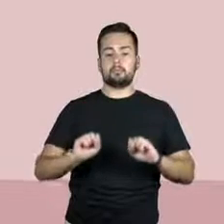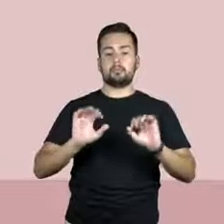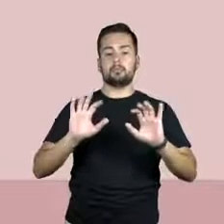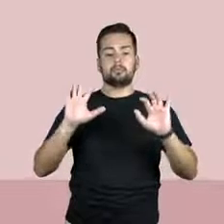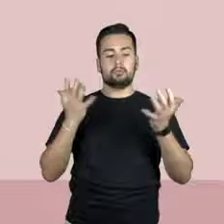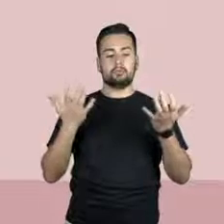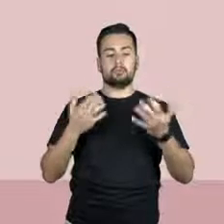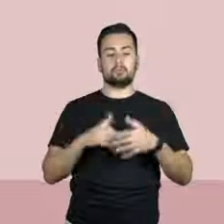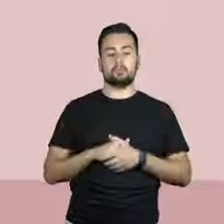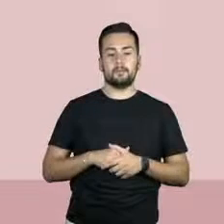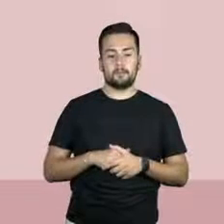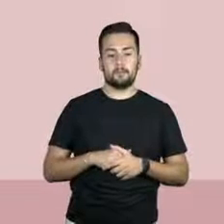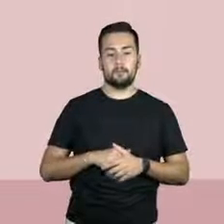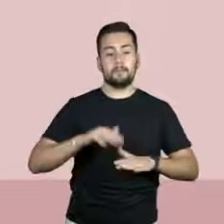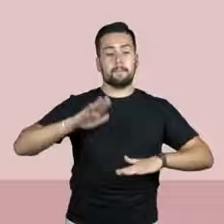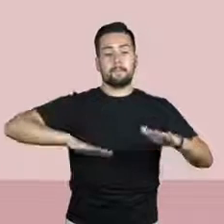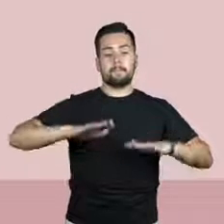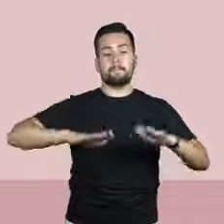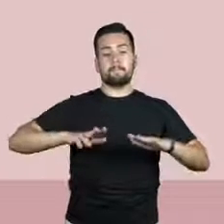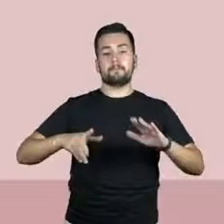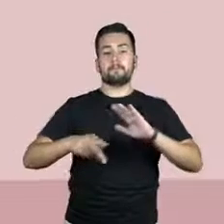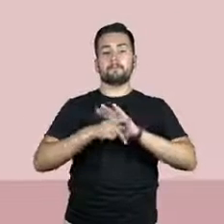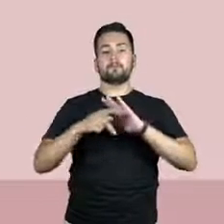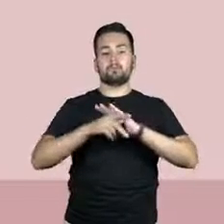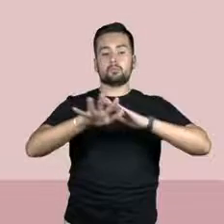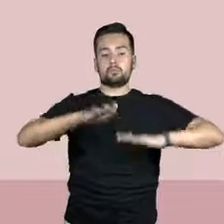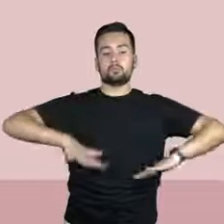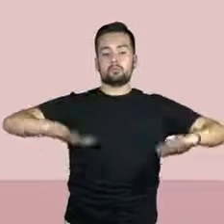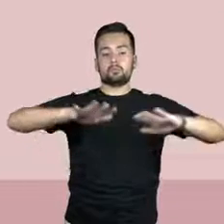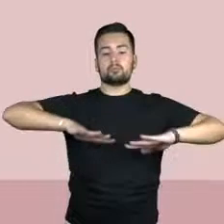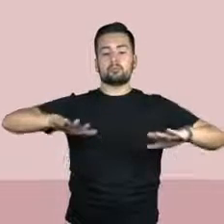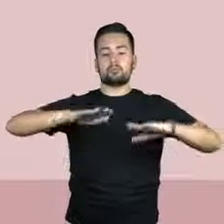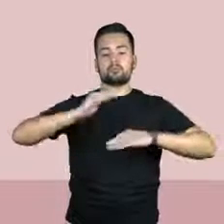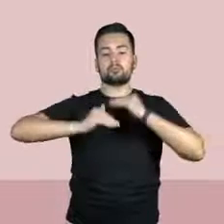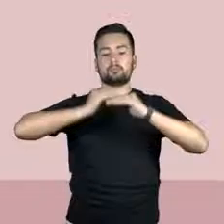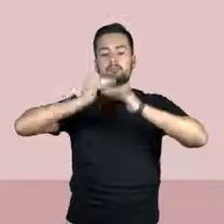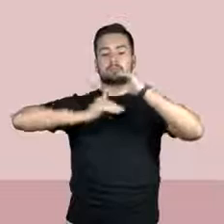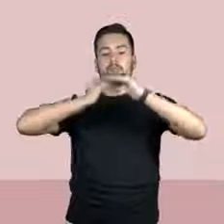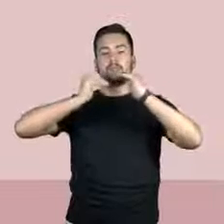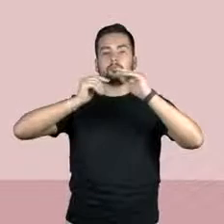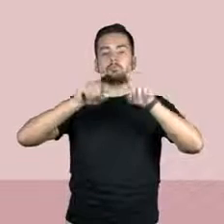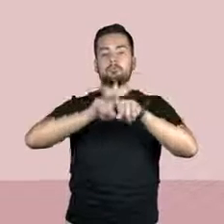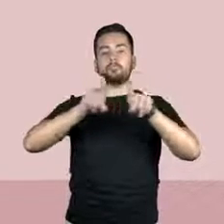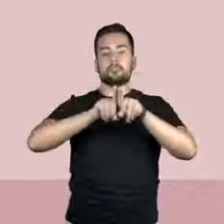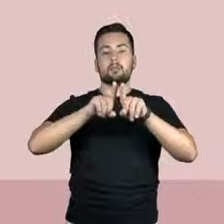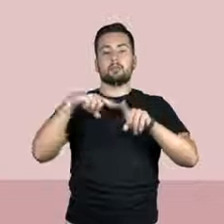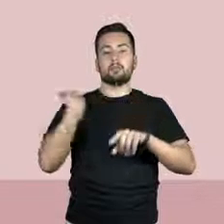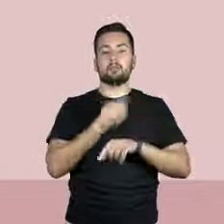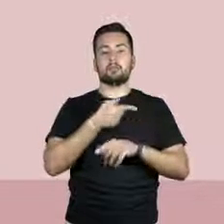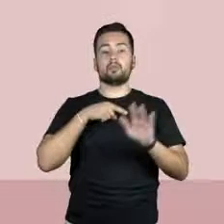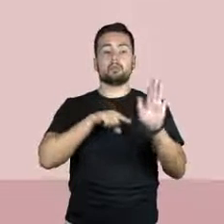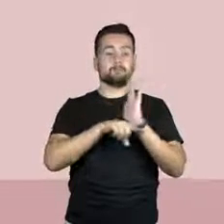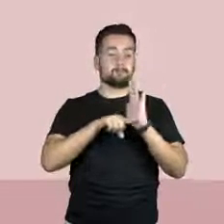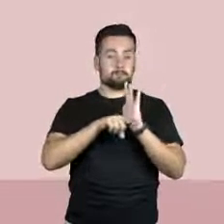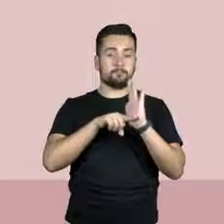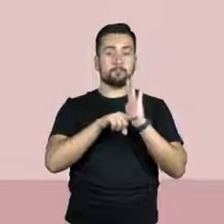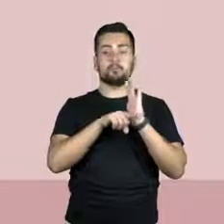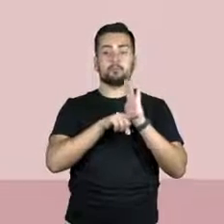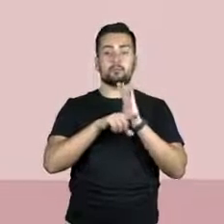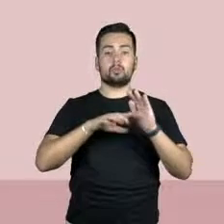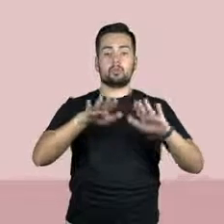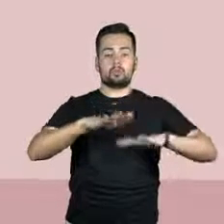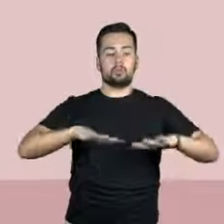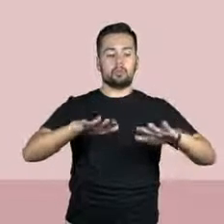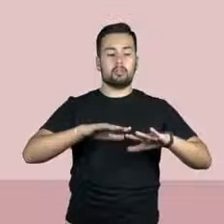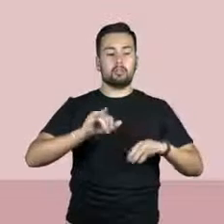Muito depende também da formação geológica e das condições pelas quais a gente vai estar analisando o nosso